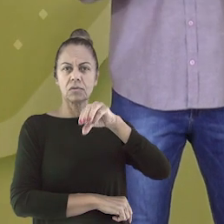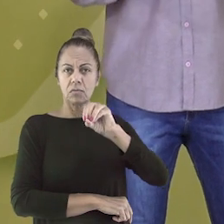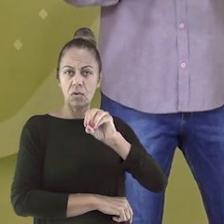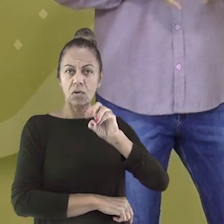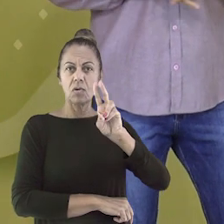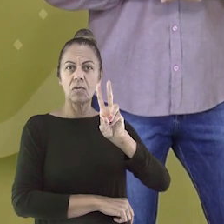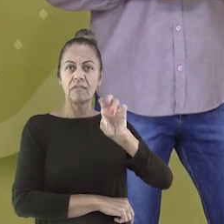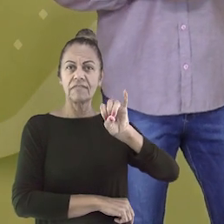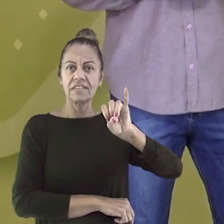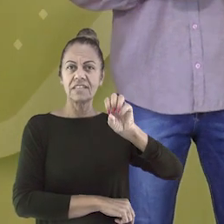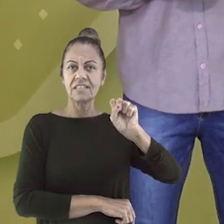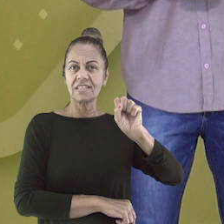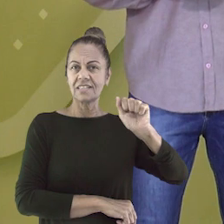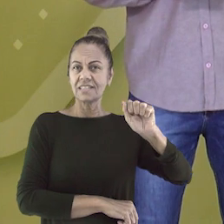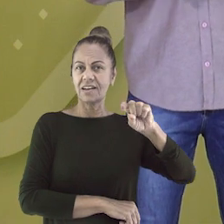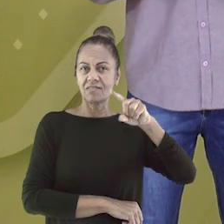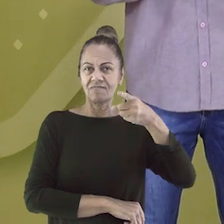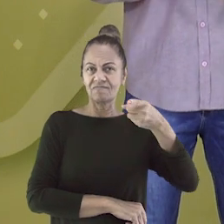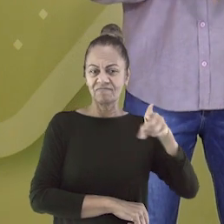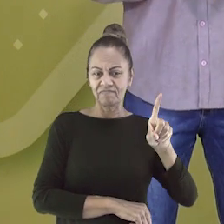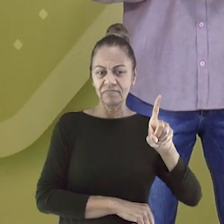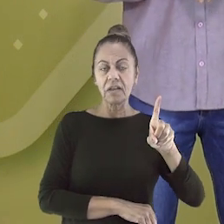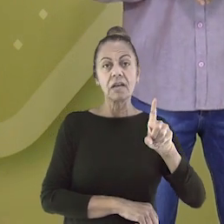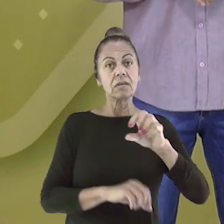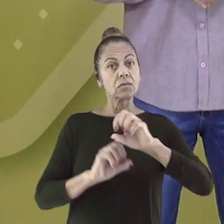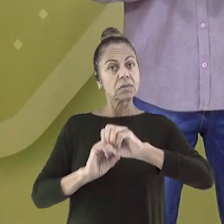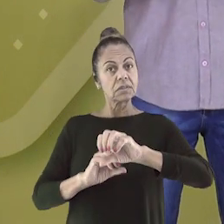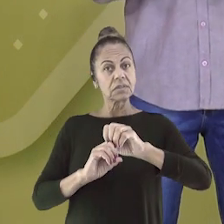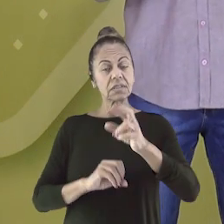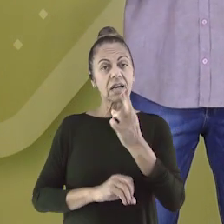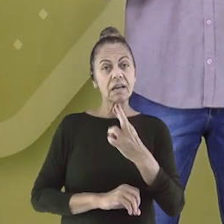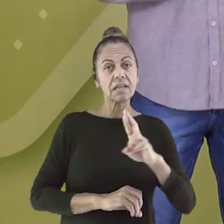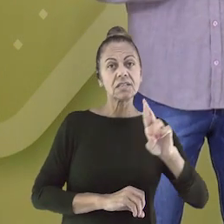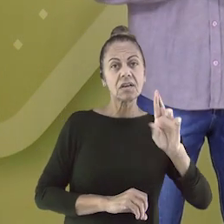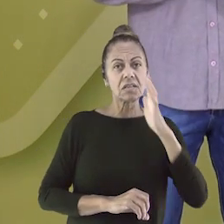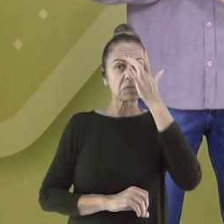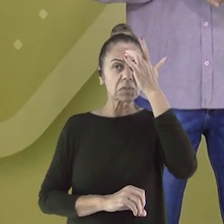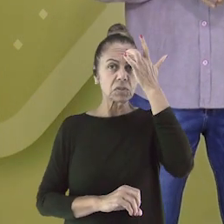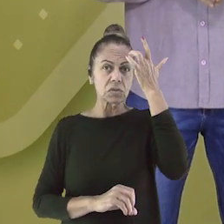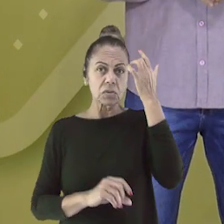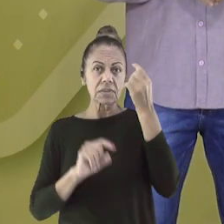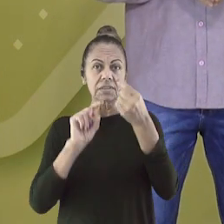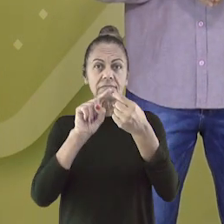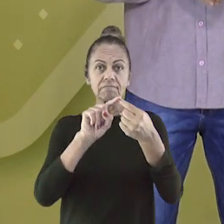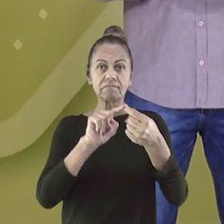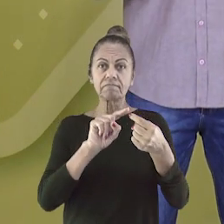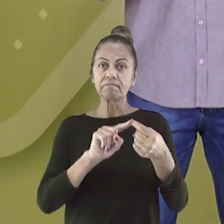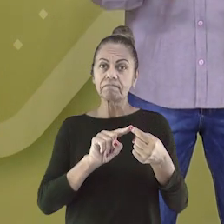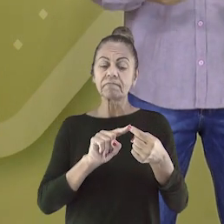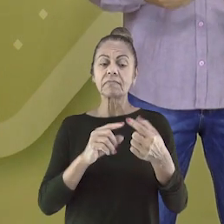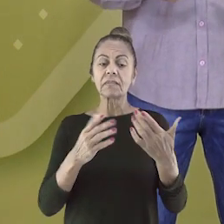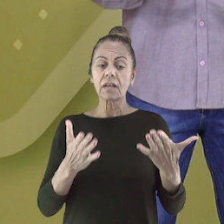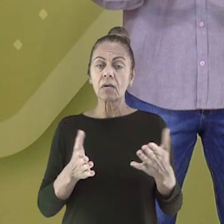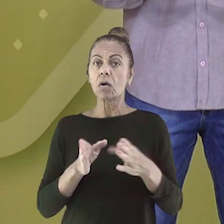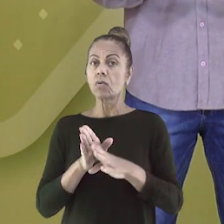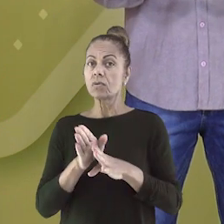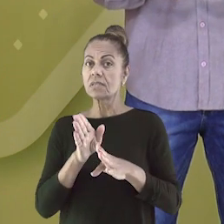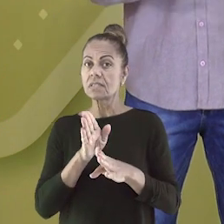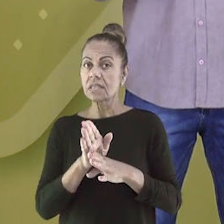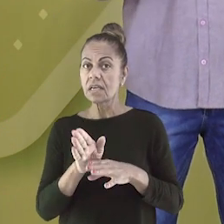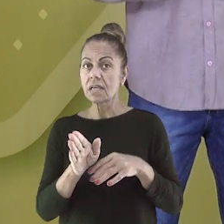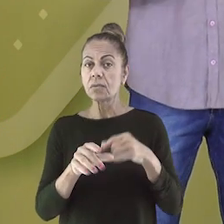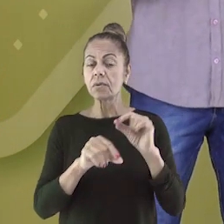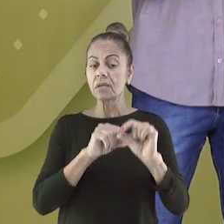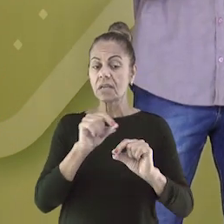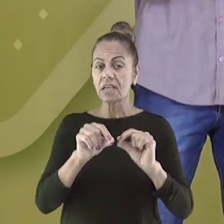Os textos sagrados comunicam os ensinamentos de uma religião aos adeptos dela. Entretanto, é possível afirmar que até mesmo quem